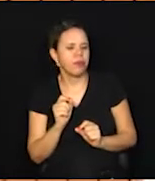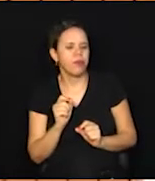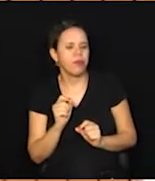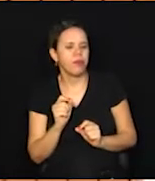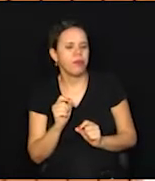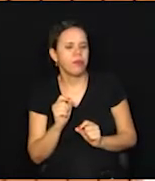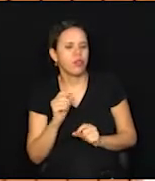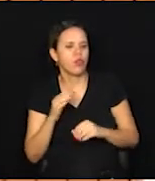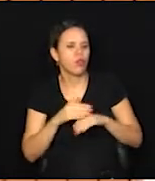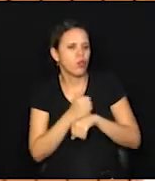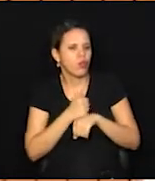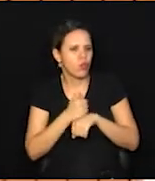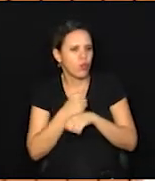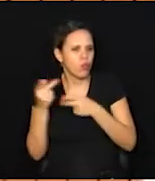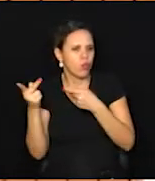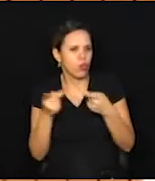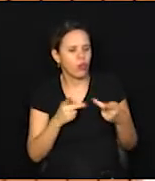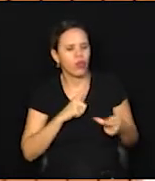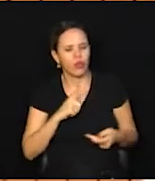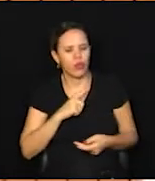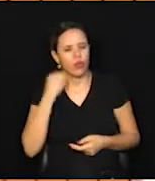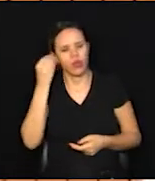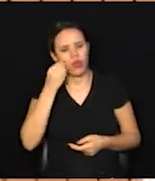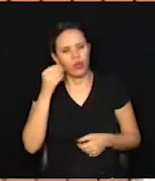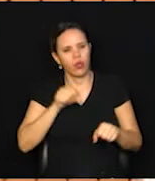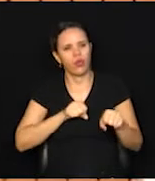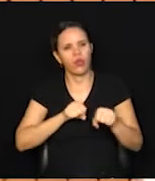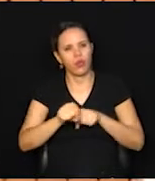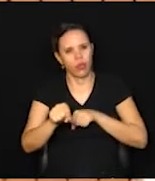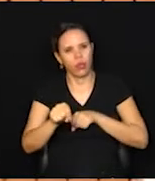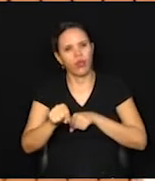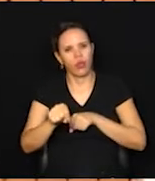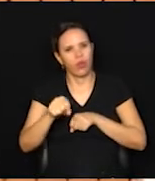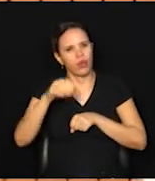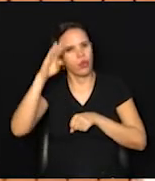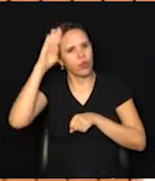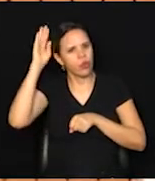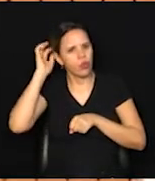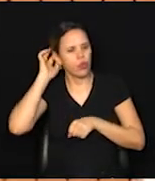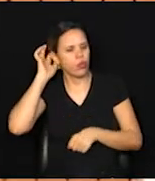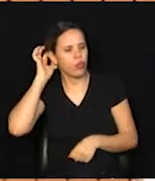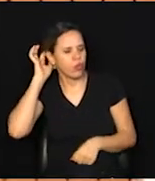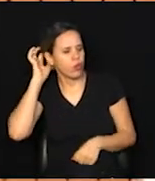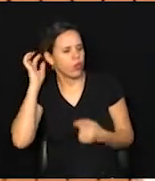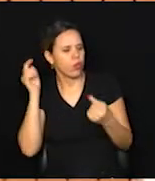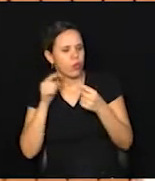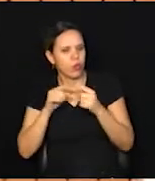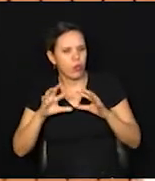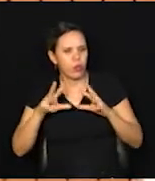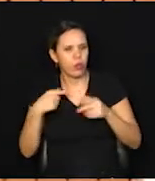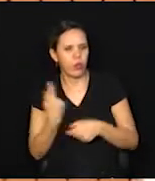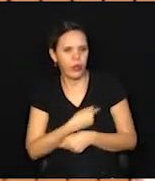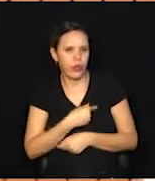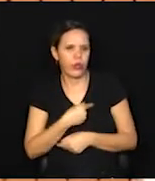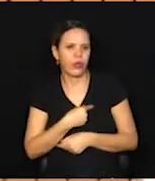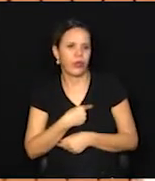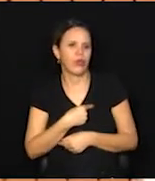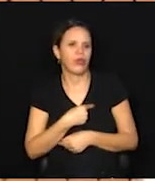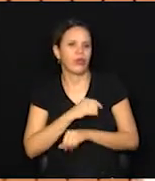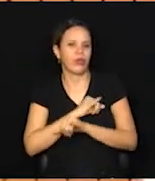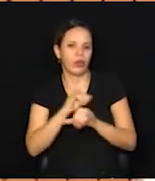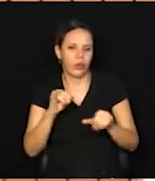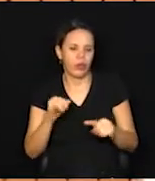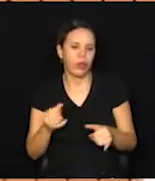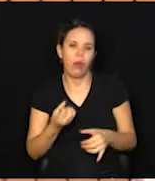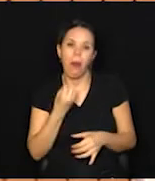os profissionais convidados, eles têm uma formação acadêmica que faz jus né, a tudo aquilo que a gente prega de uma boa